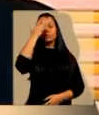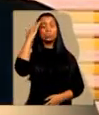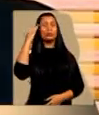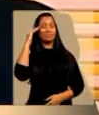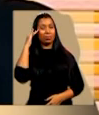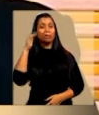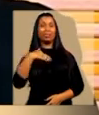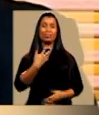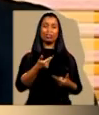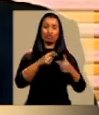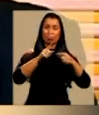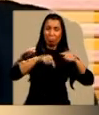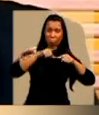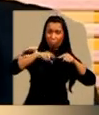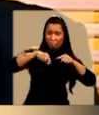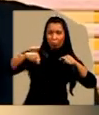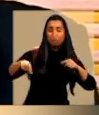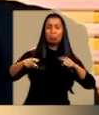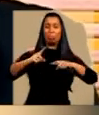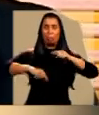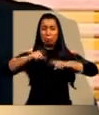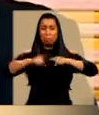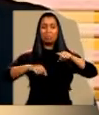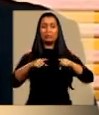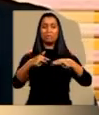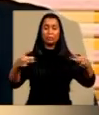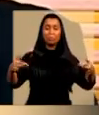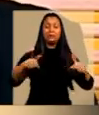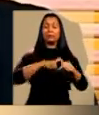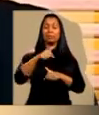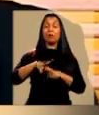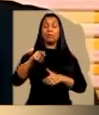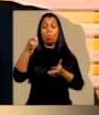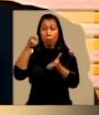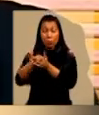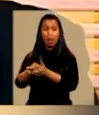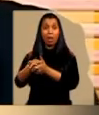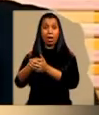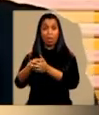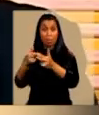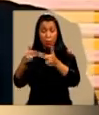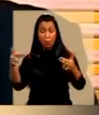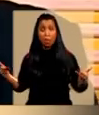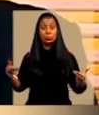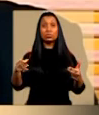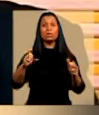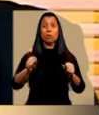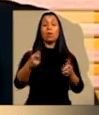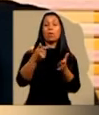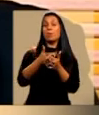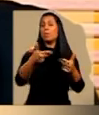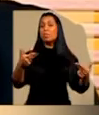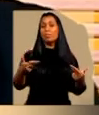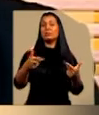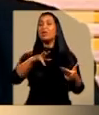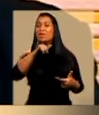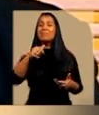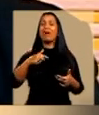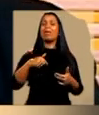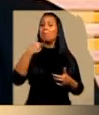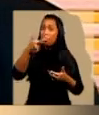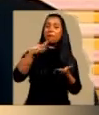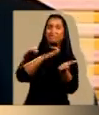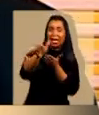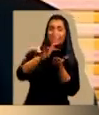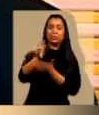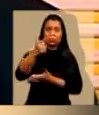pessoa saber, desde um produto, né, como uma prestação de serviço. Perfeito. Vai comprar um produto, compre o que de repente, algo que não vai te dar